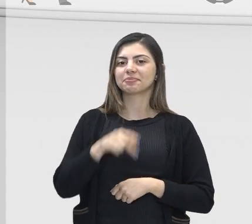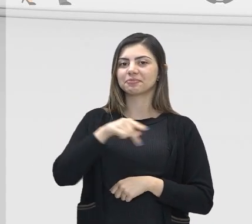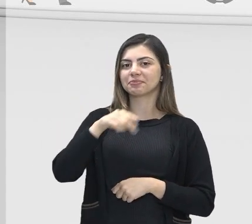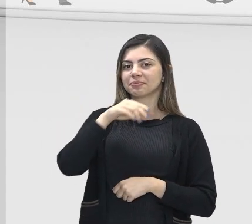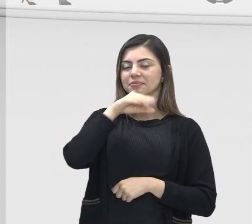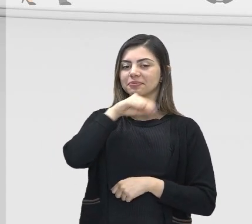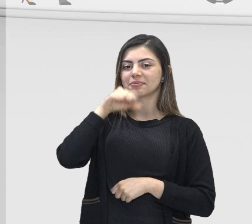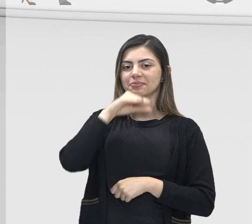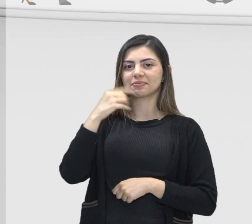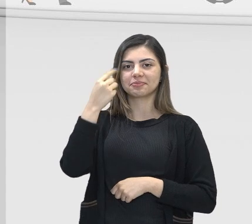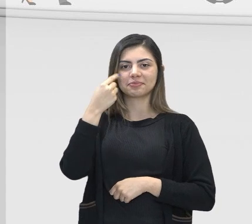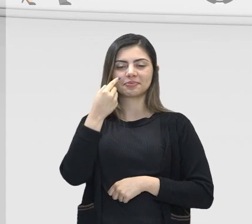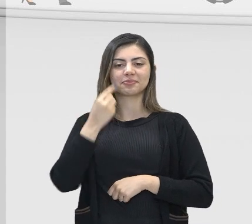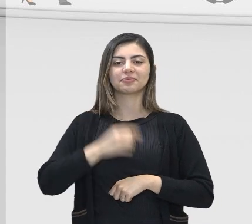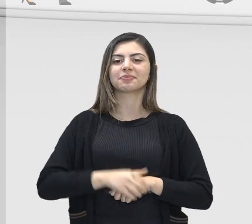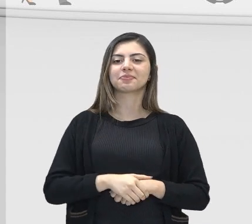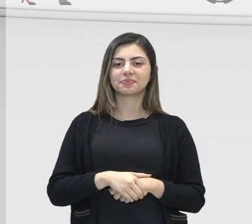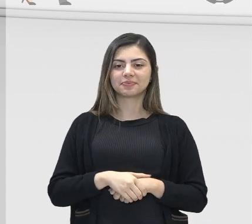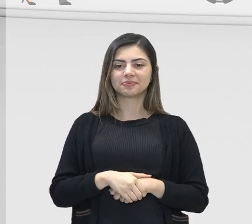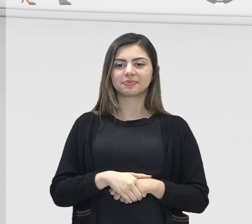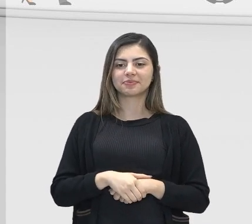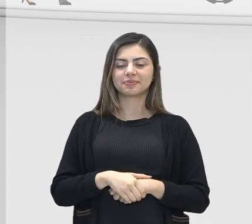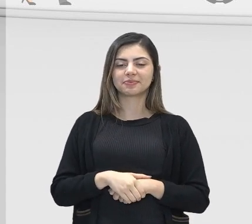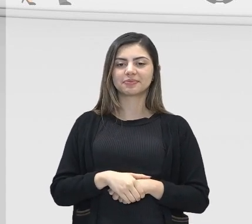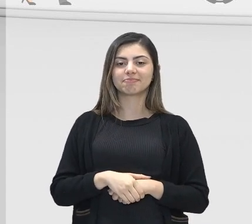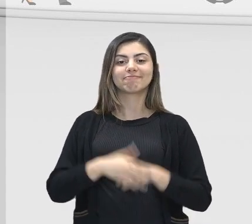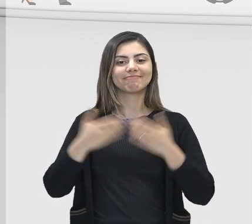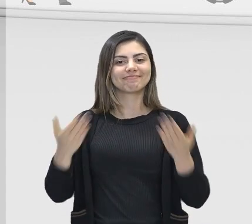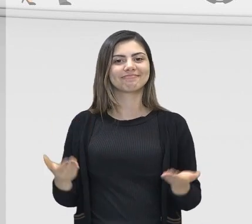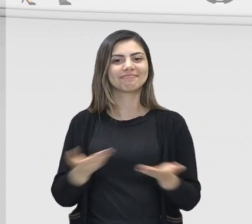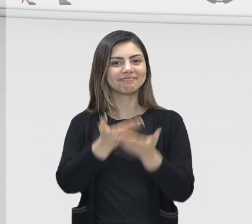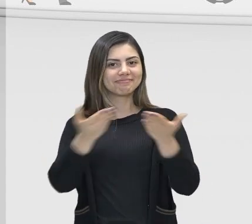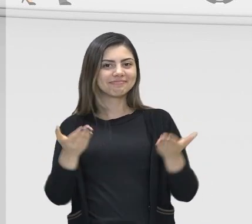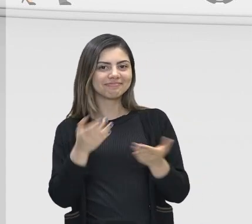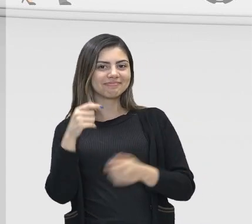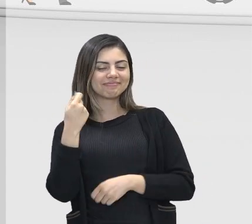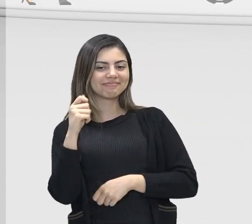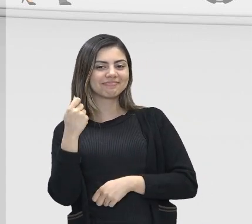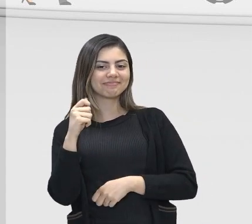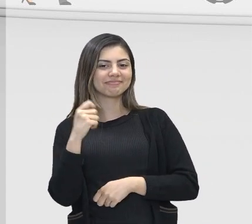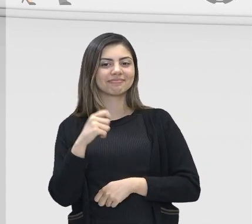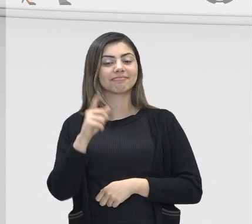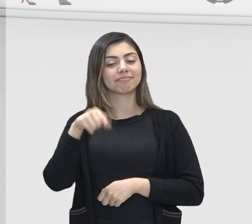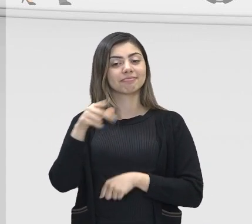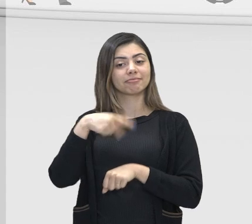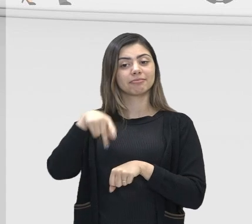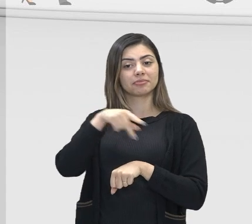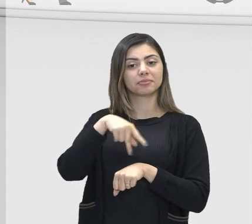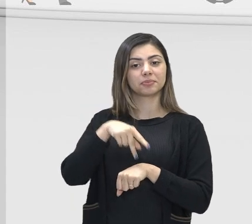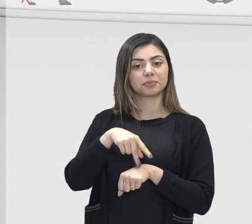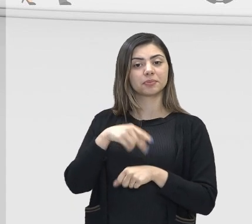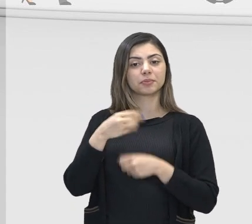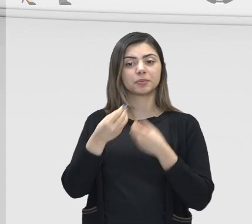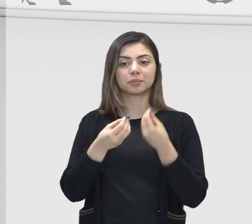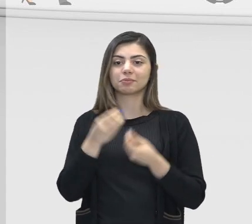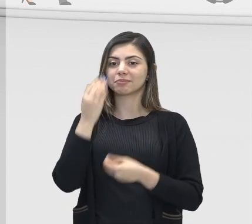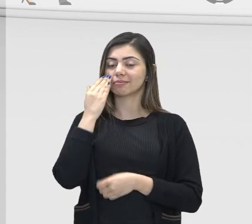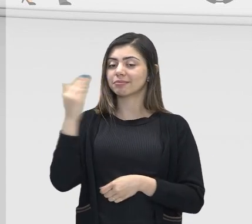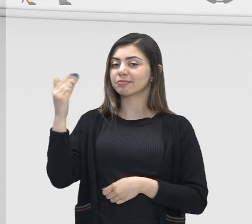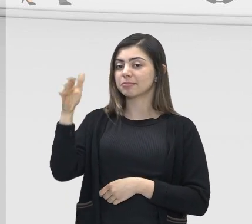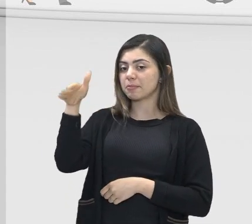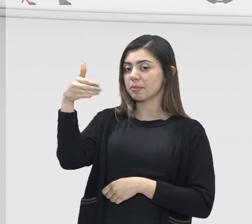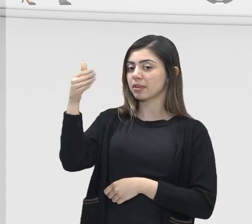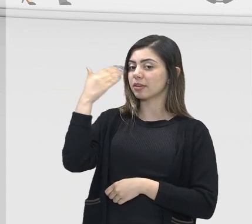Alfajores, e Tomás, né? Pessoal da Argentina, né, é o país que tem aquela bandeira ali, como a